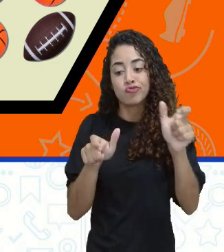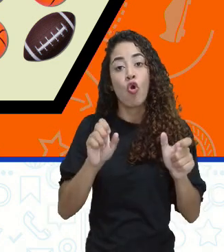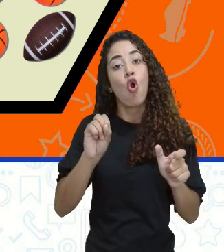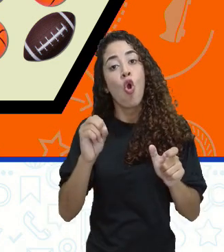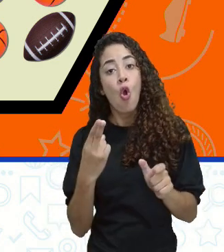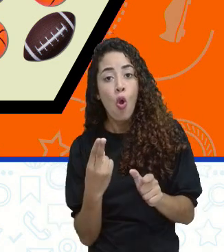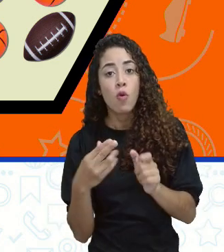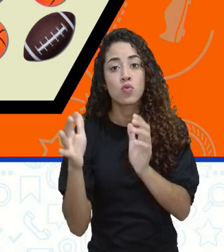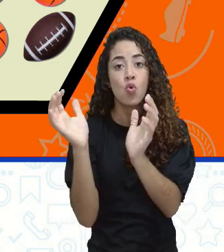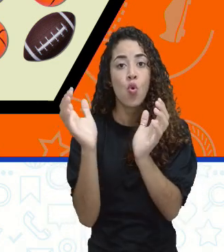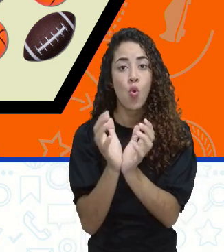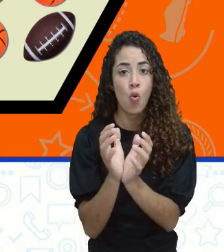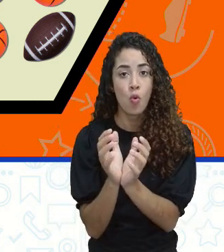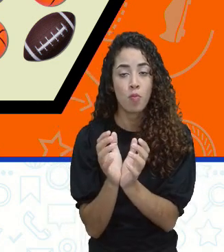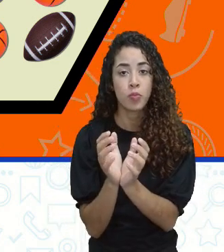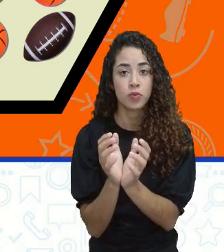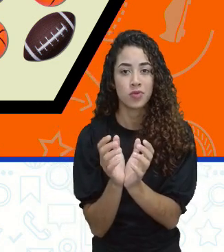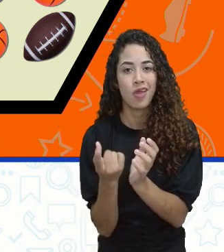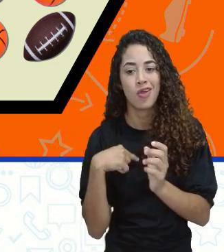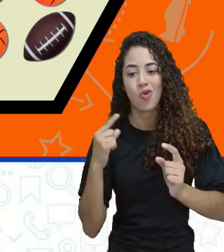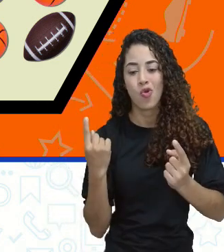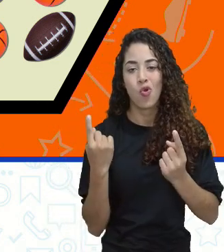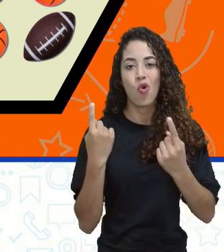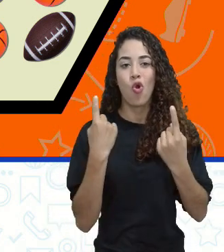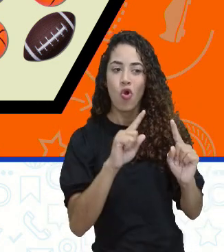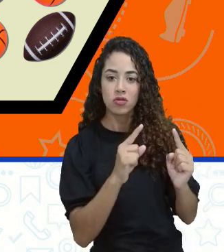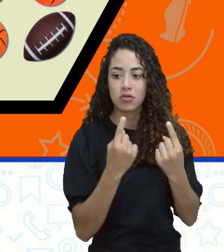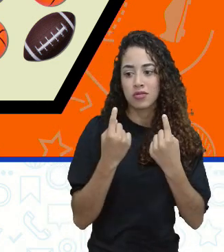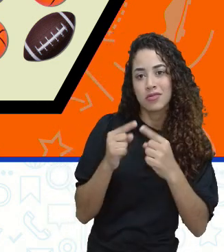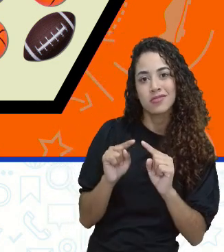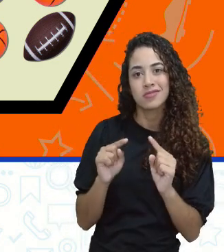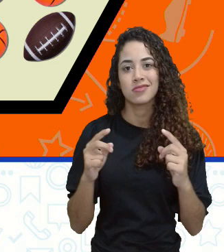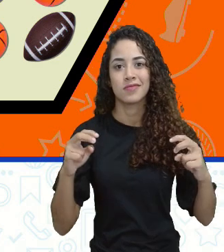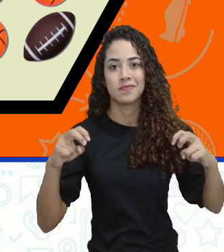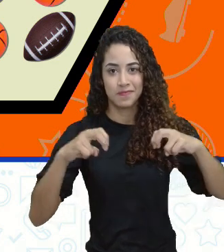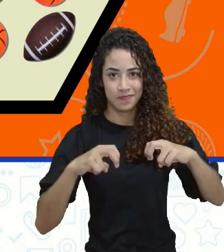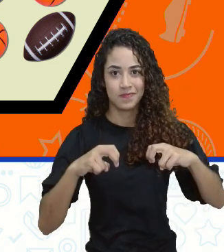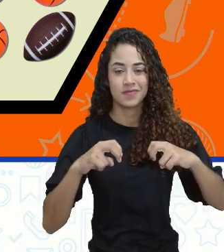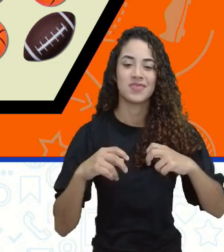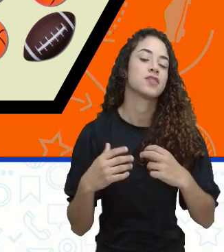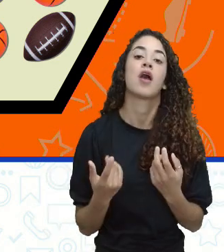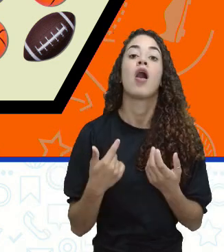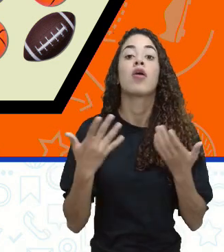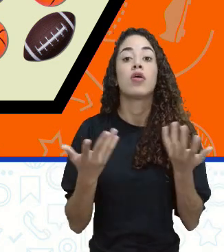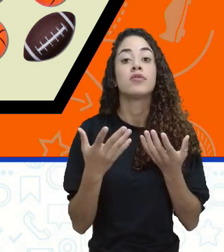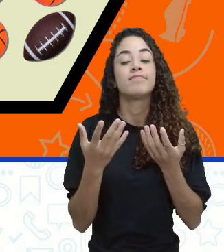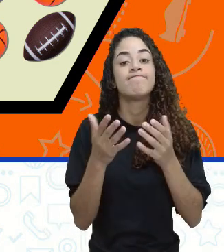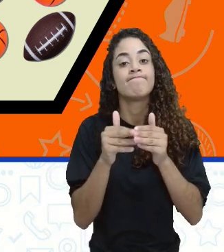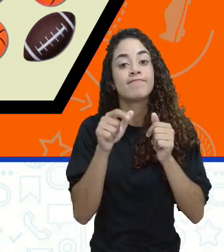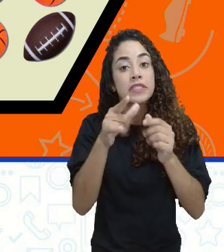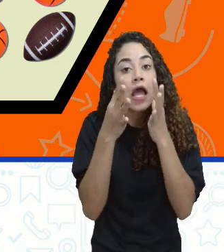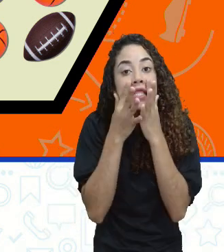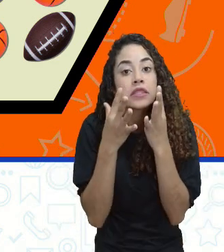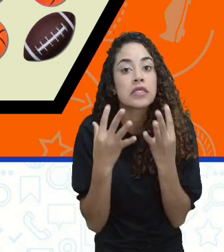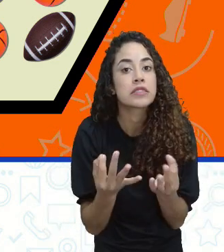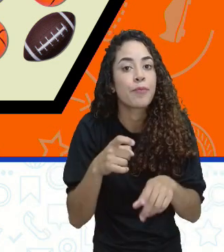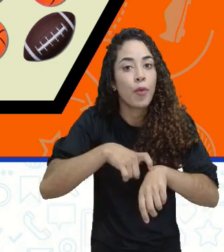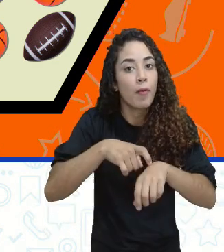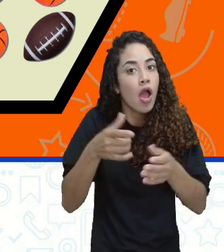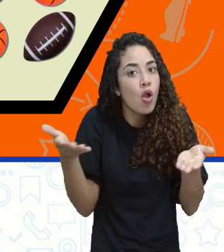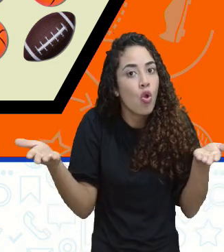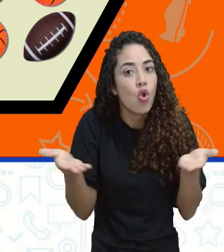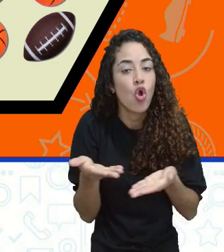grupos, que é o que a gente chama de adversário, né? E aí eu chamo muita atenção de vocês nesse momento para essa